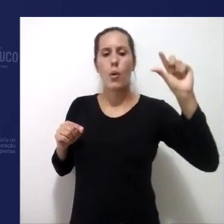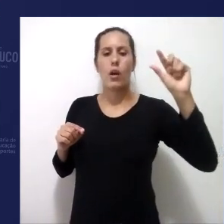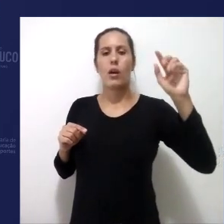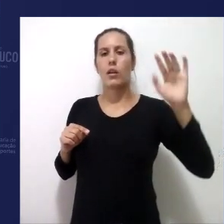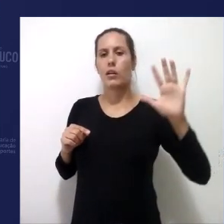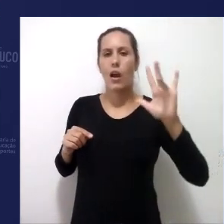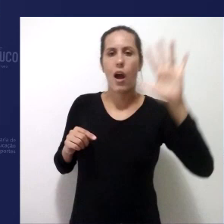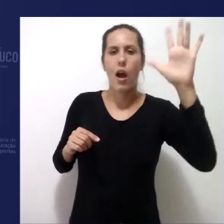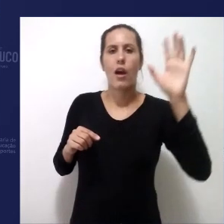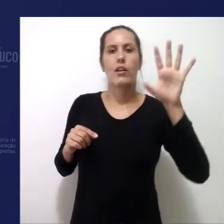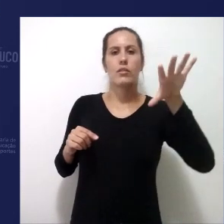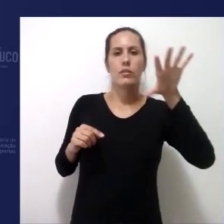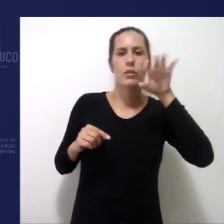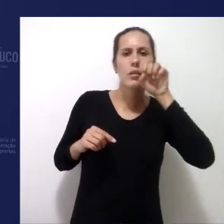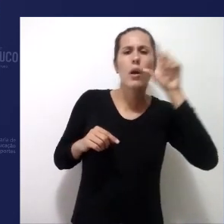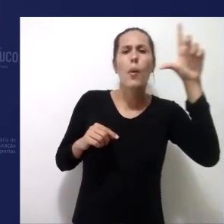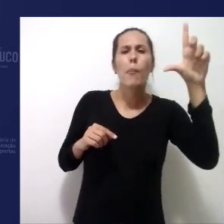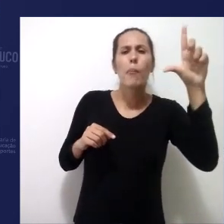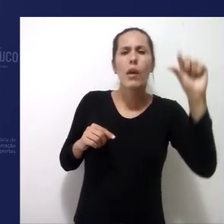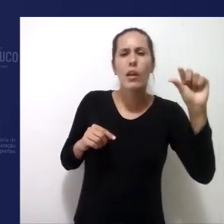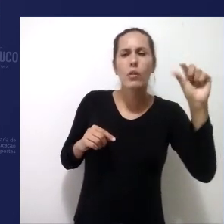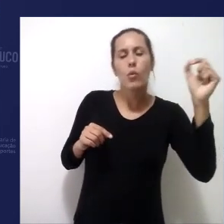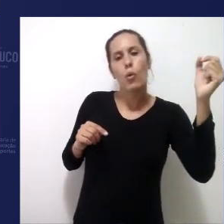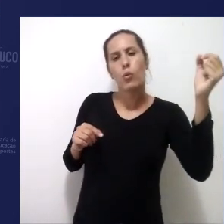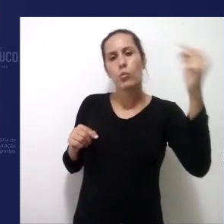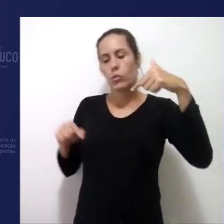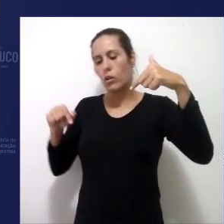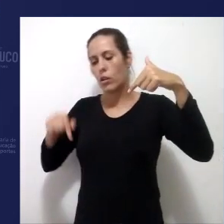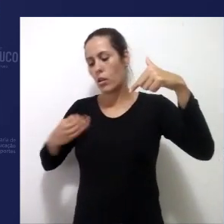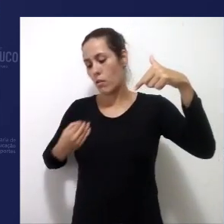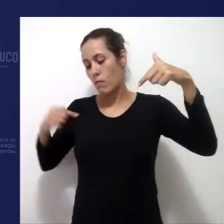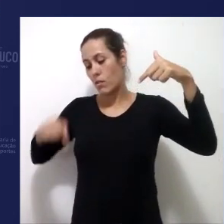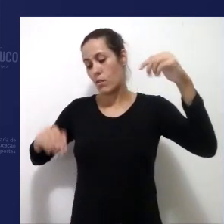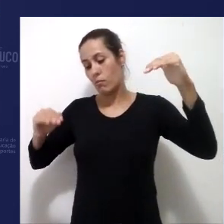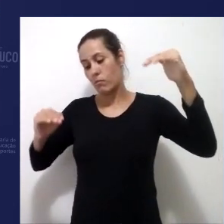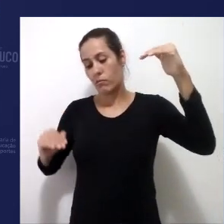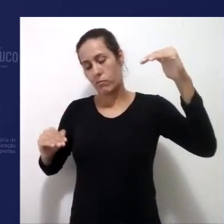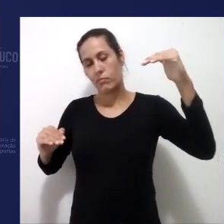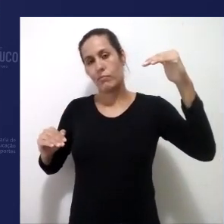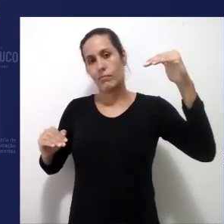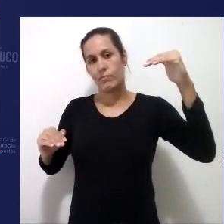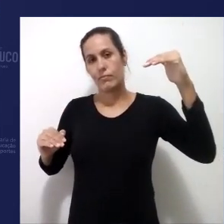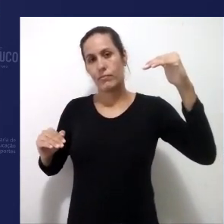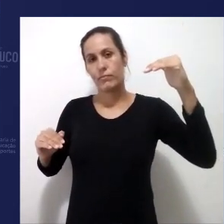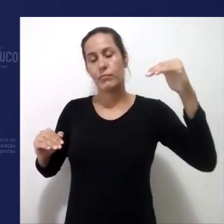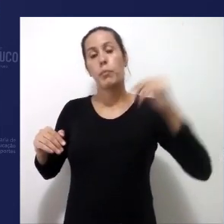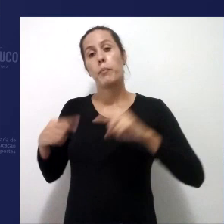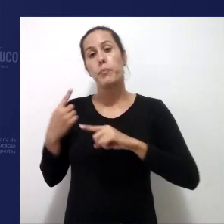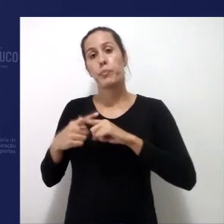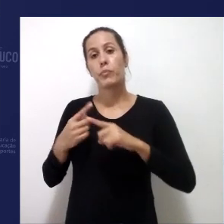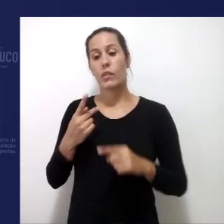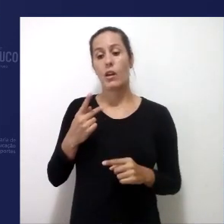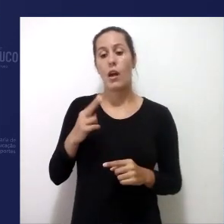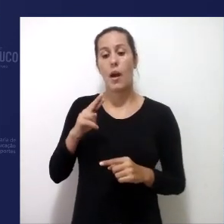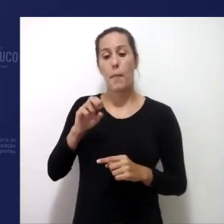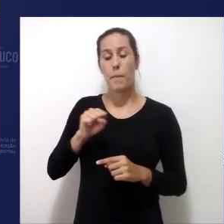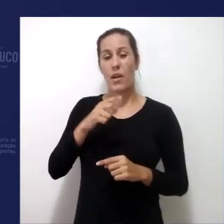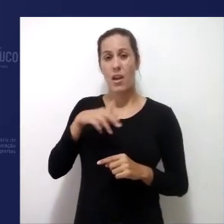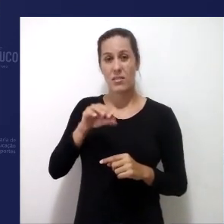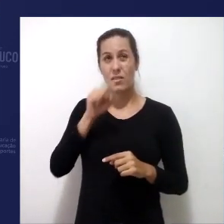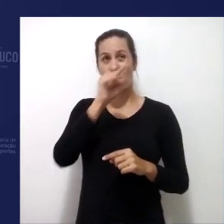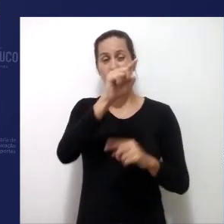ela vai ter uma concentração de gás ou de oxigênio, de ar, muito menor, ou seja, sobre ela